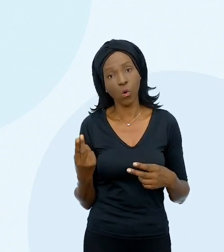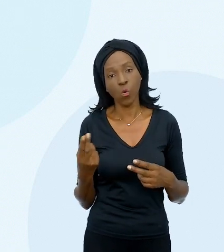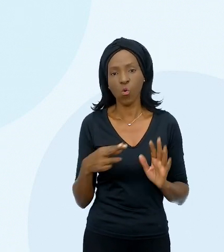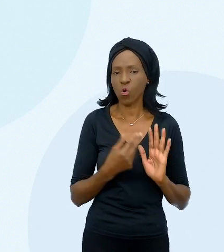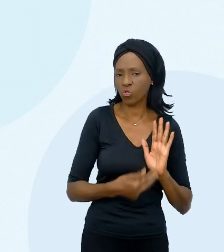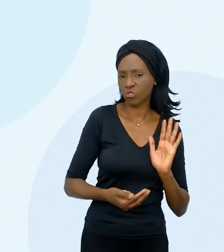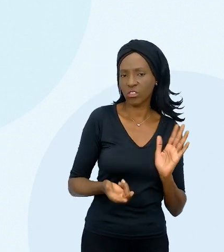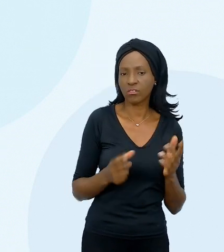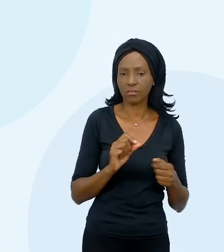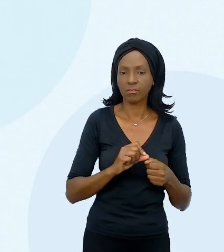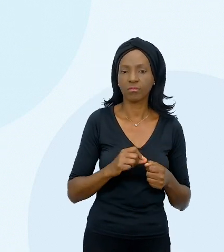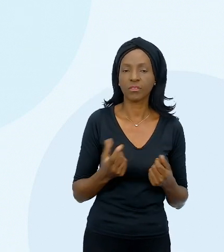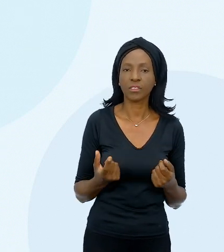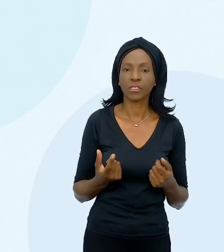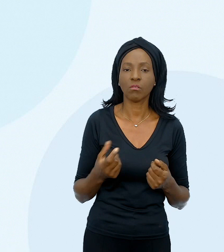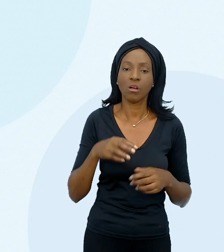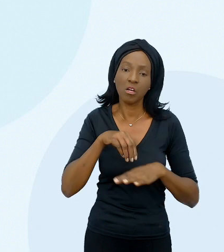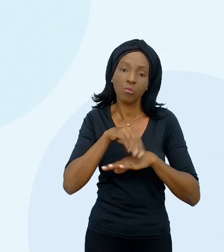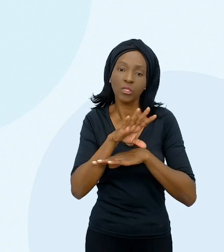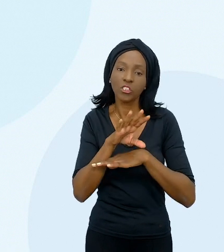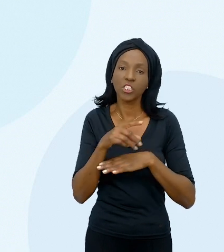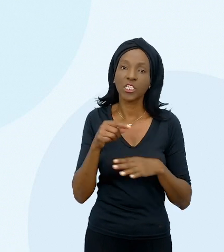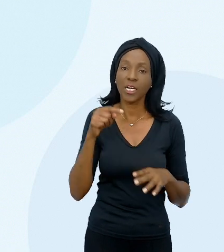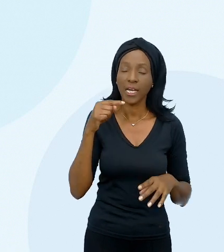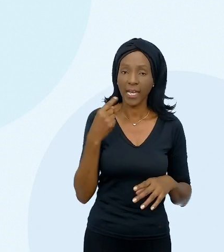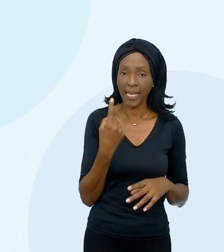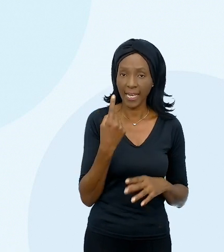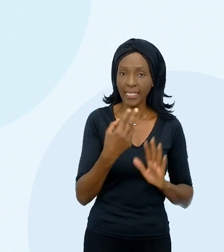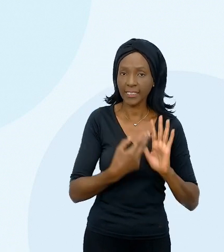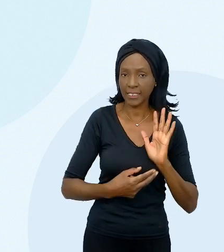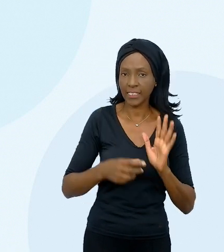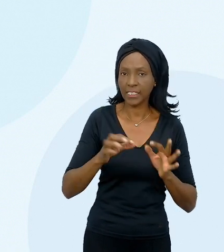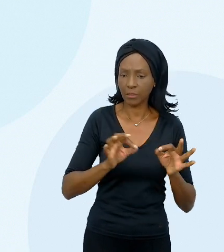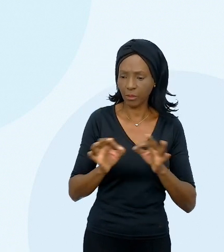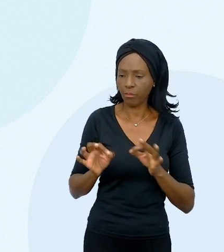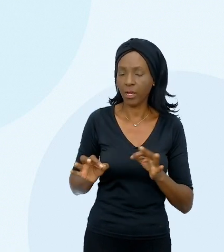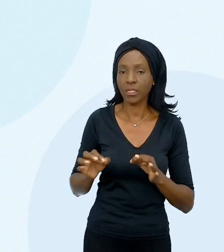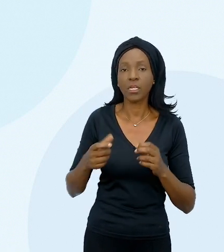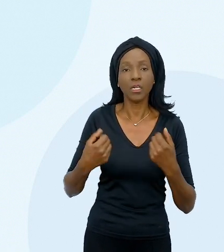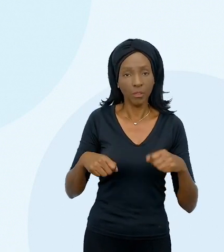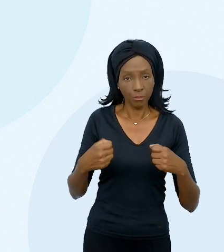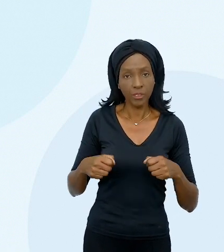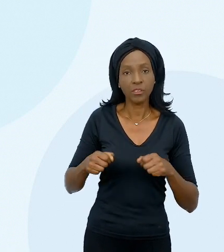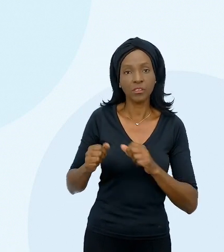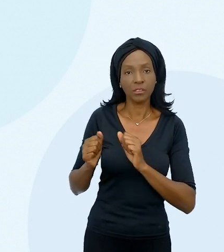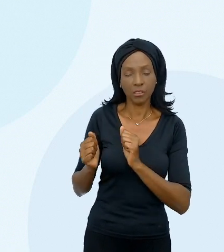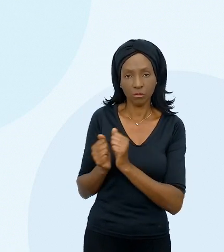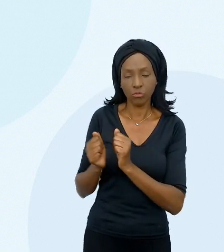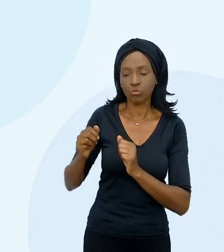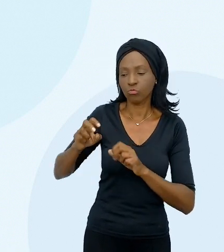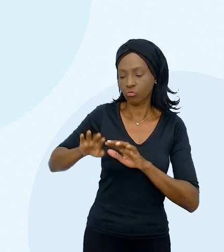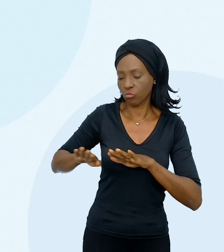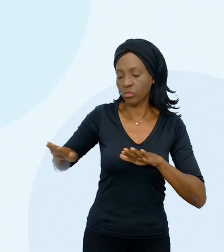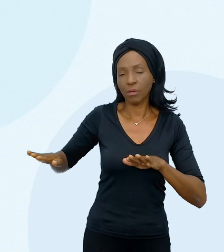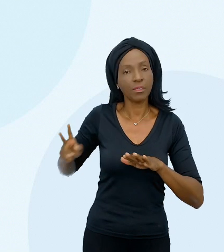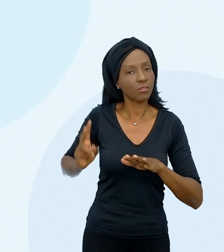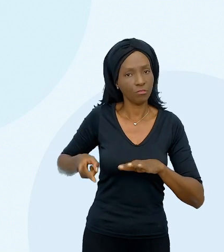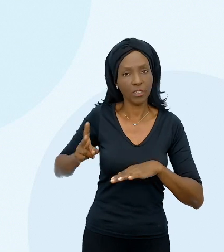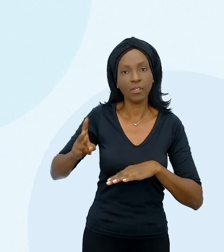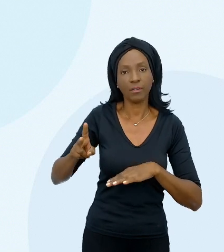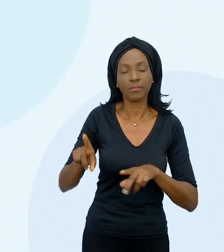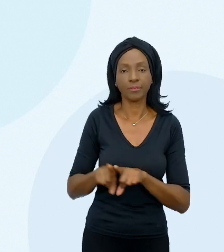que esse escriba e redator, ele também permaneça na mesa, né? Mas é uma sugestão.